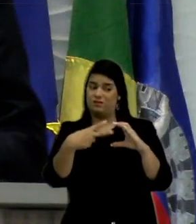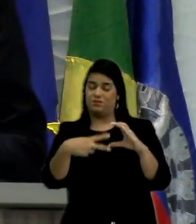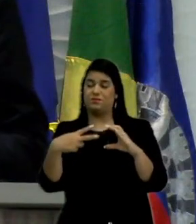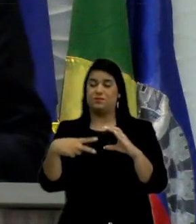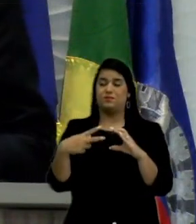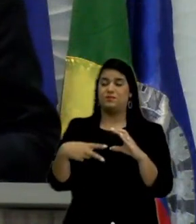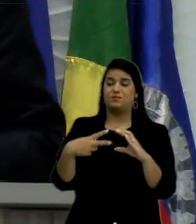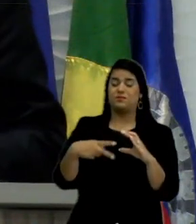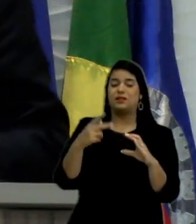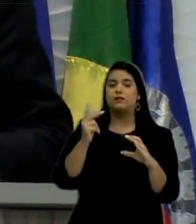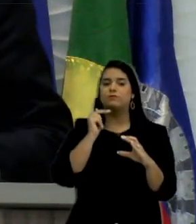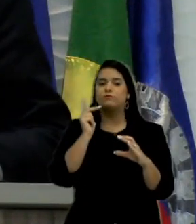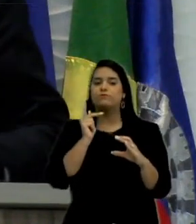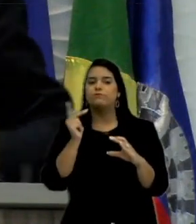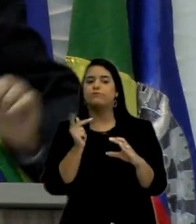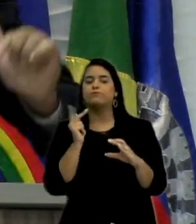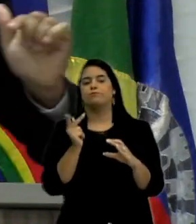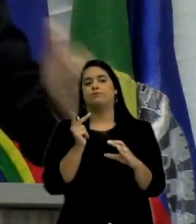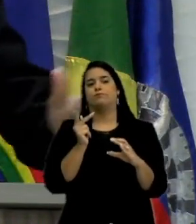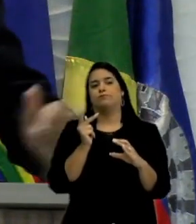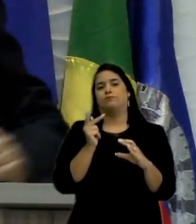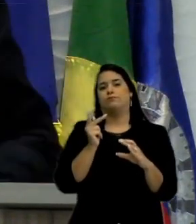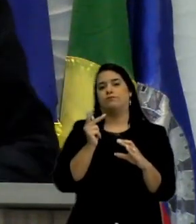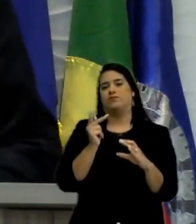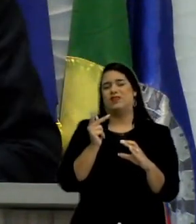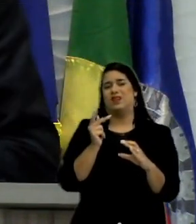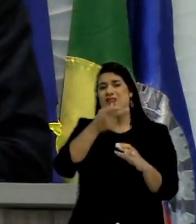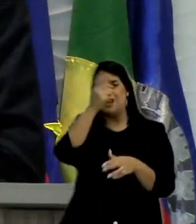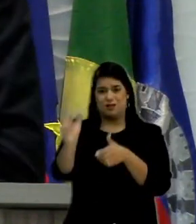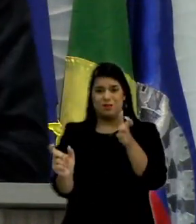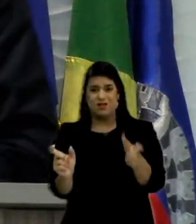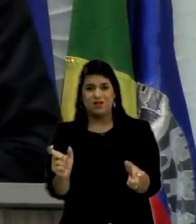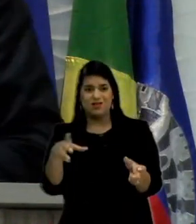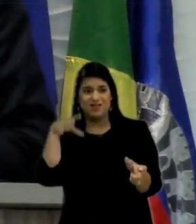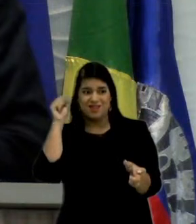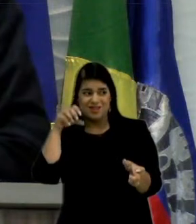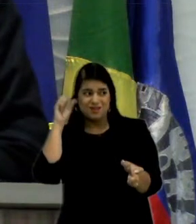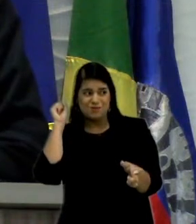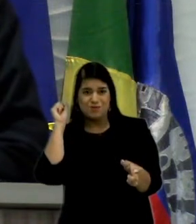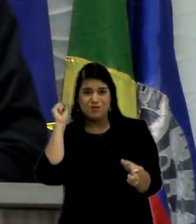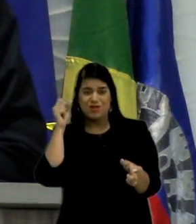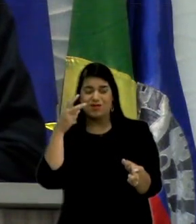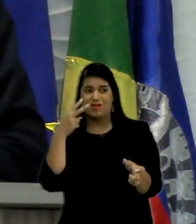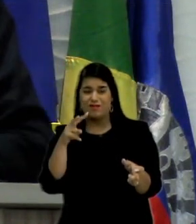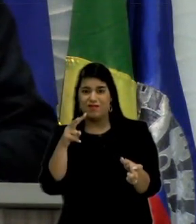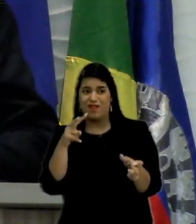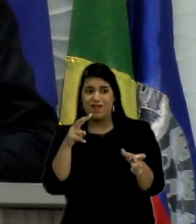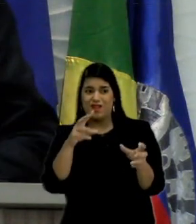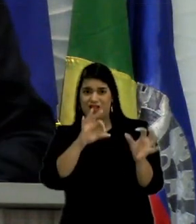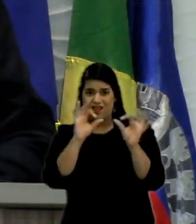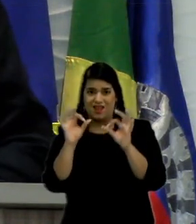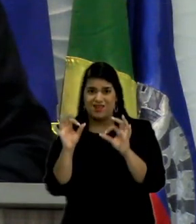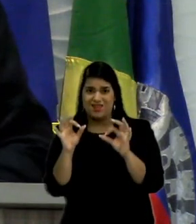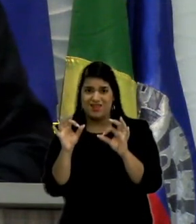é falada e falando de chacota em todo o estado de Pernambuco, pelas